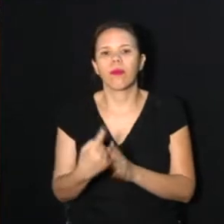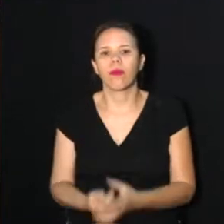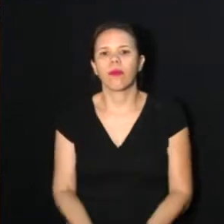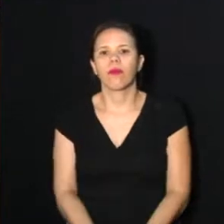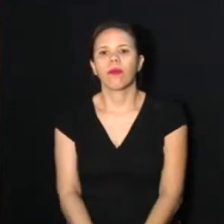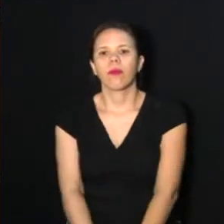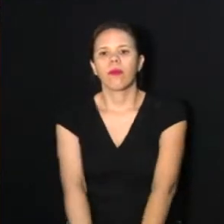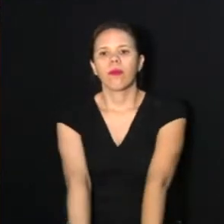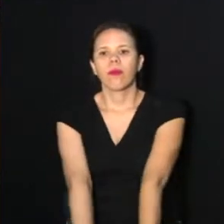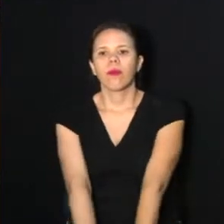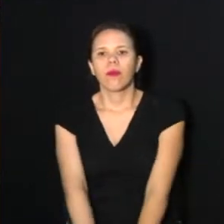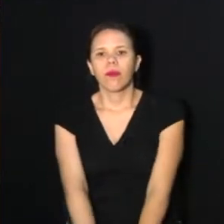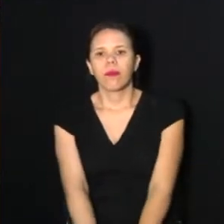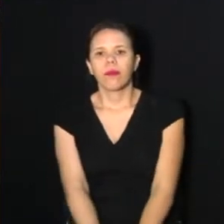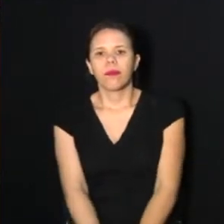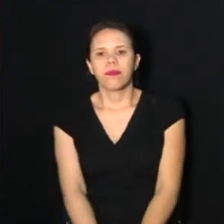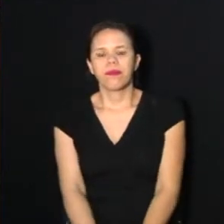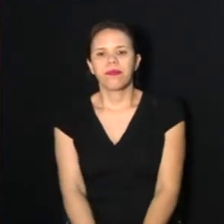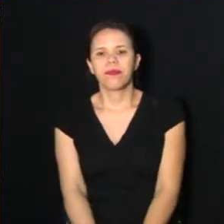Só vou ver o processo de votação depois.